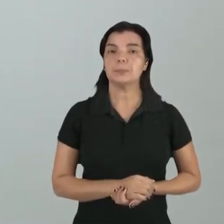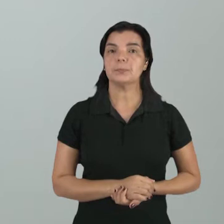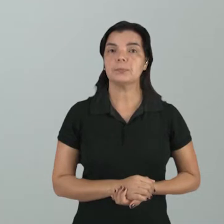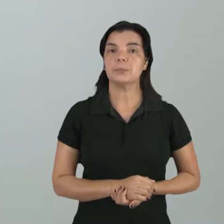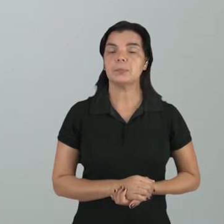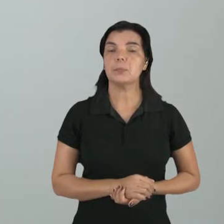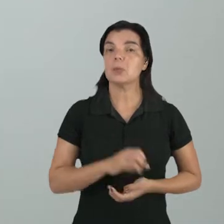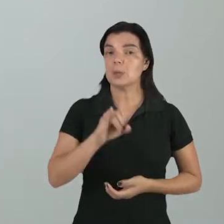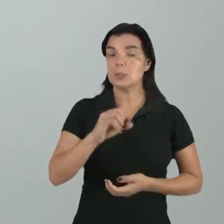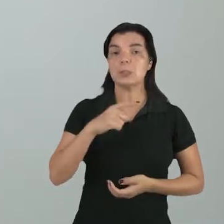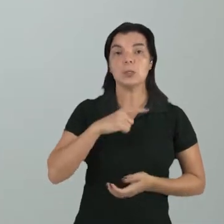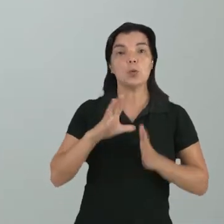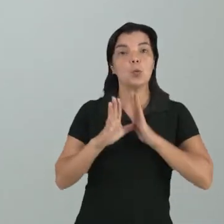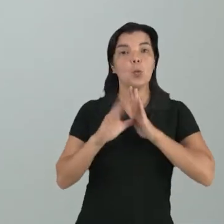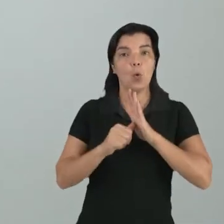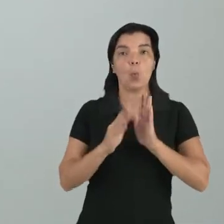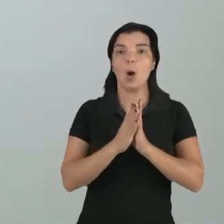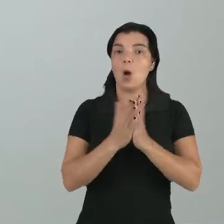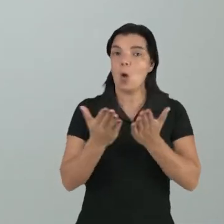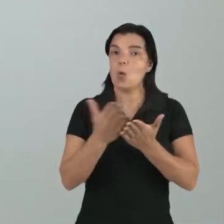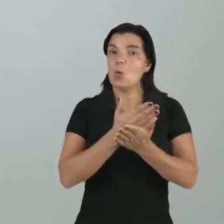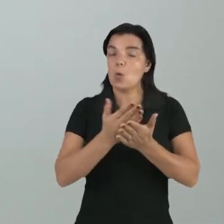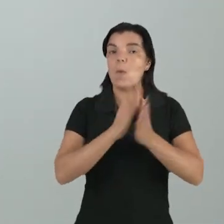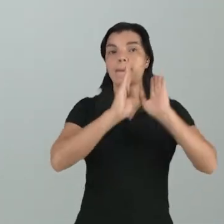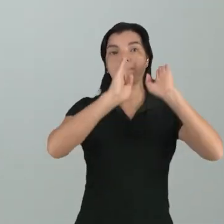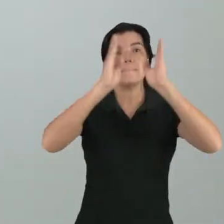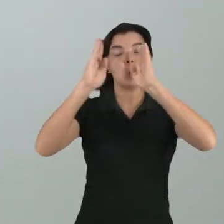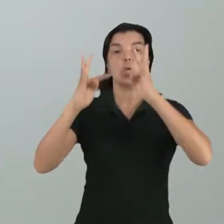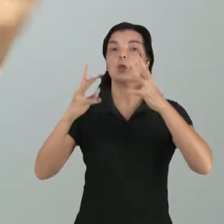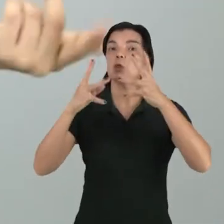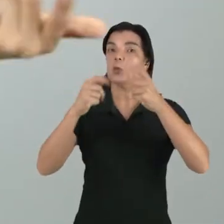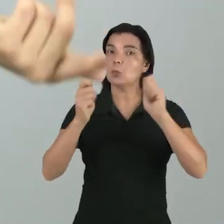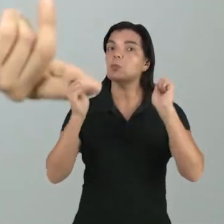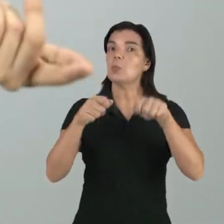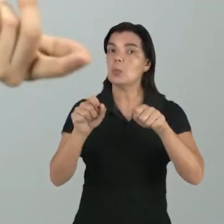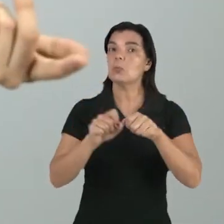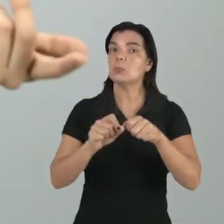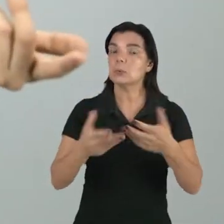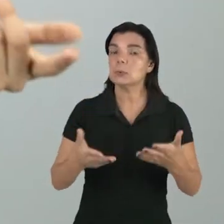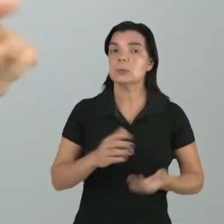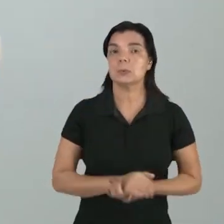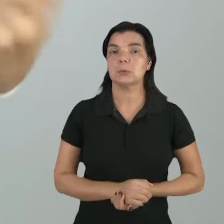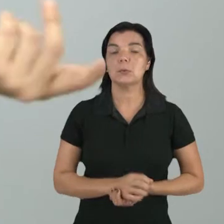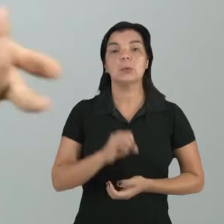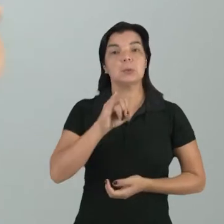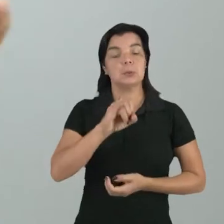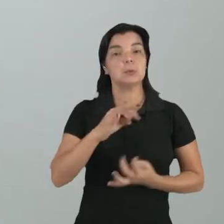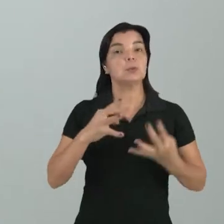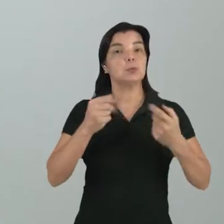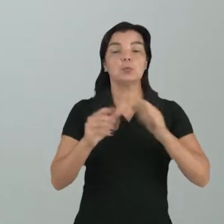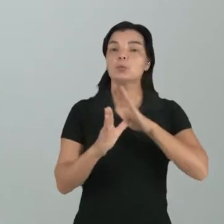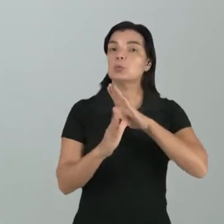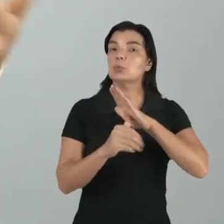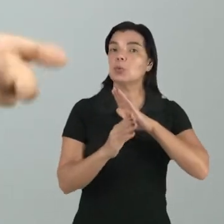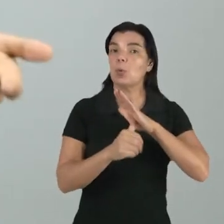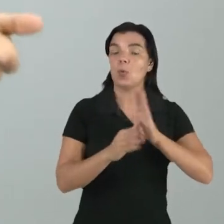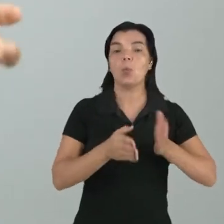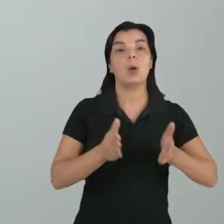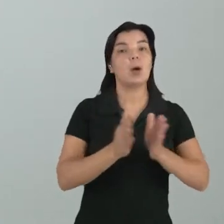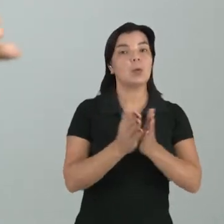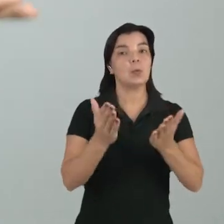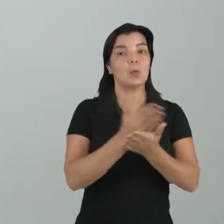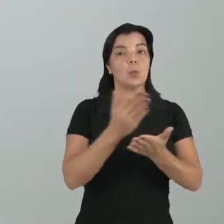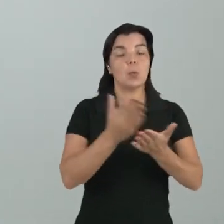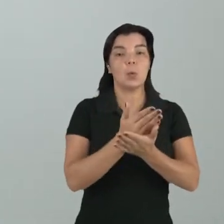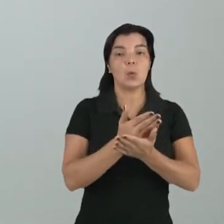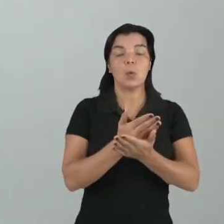realidade cotidiana. Se eu roubar um livro na biblioteca, todos podem fazer isso. E se todos roubarem um livro na biblioteca,